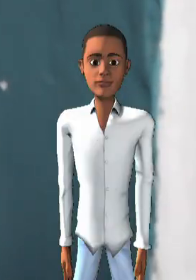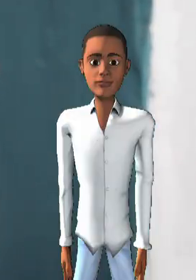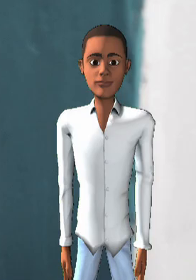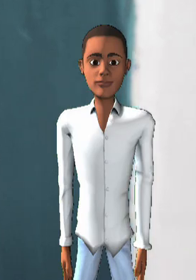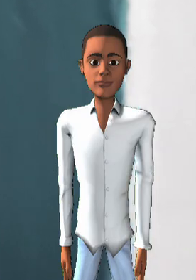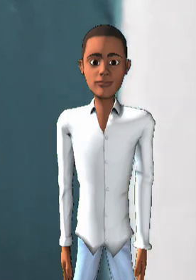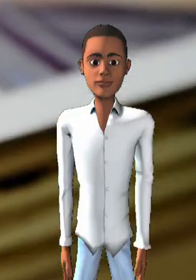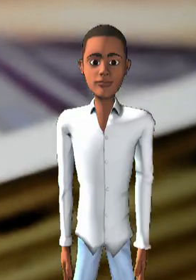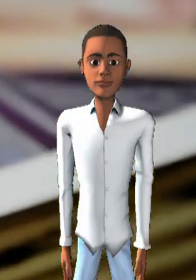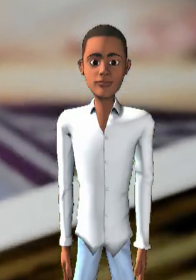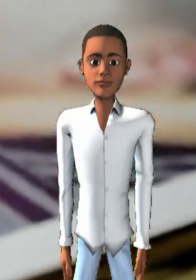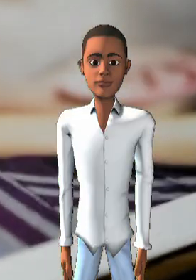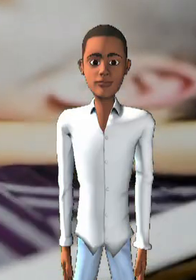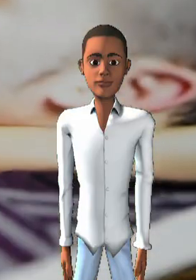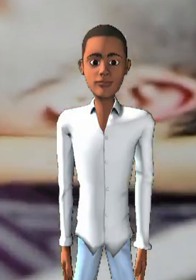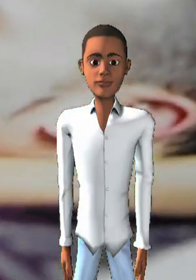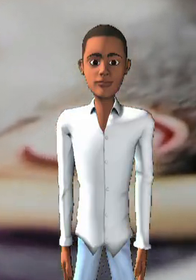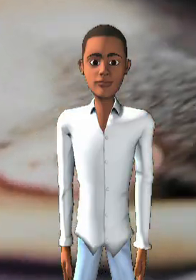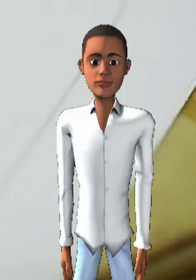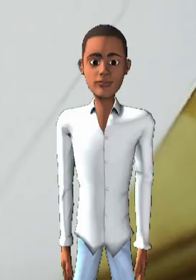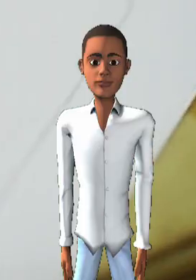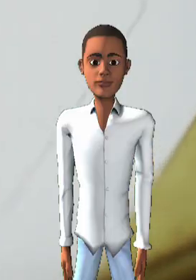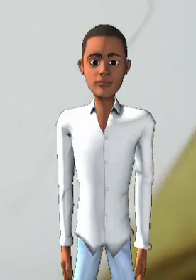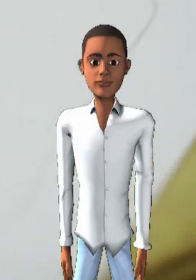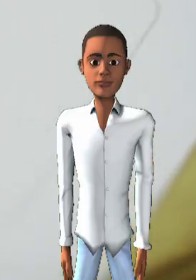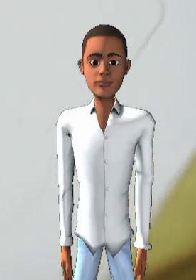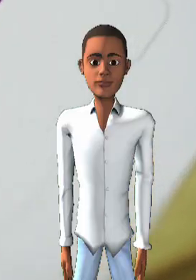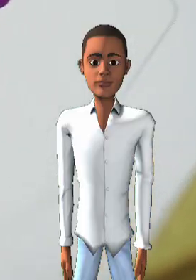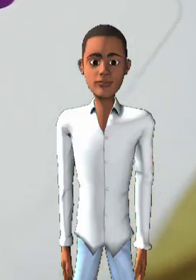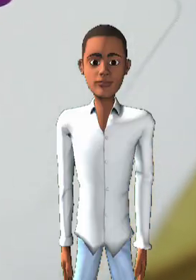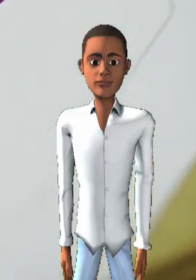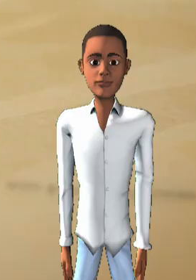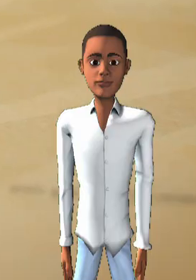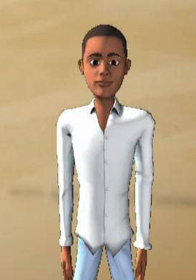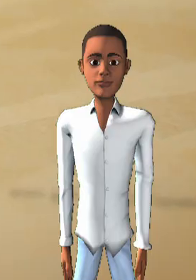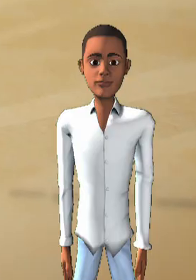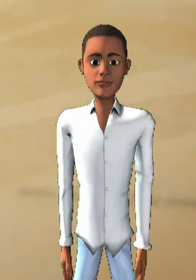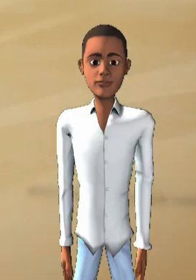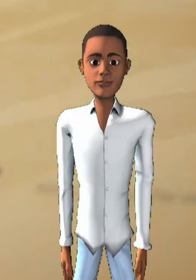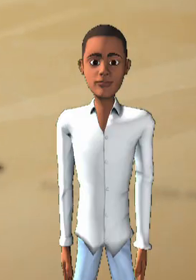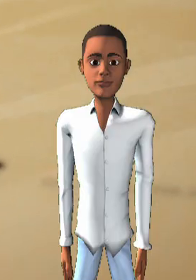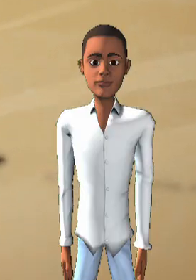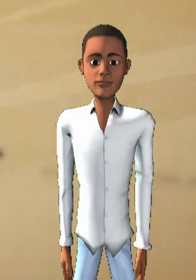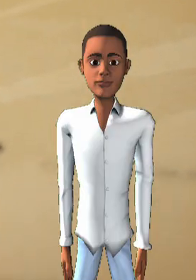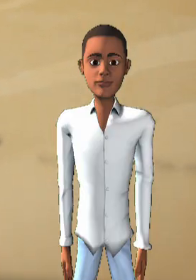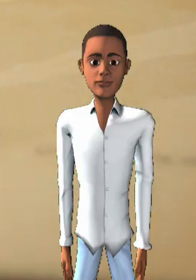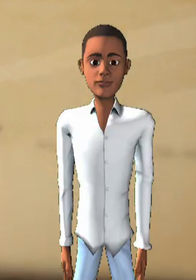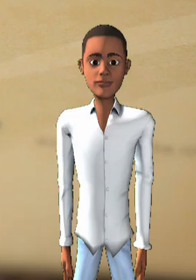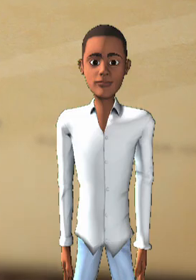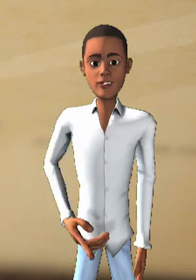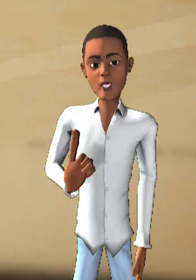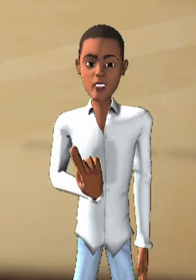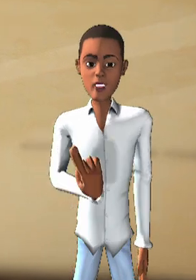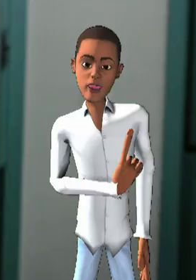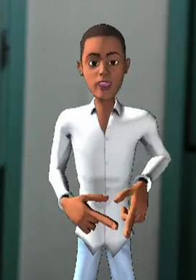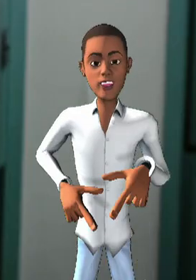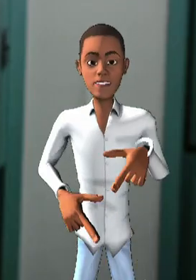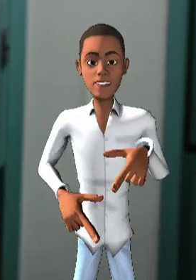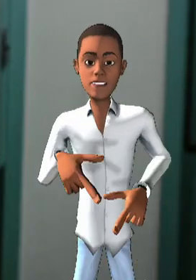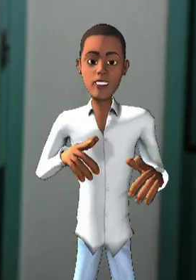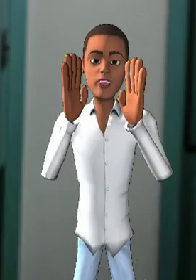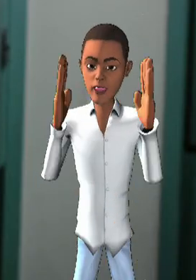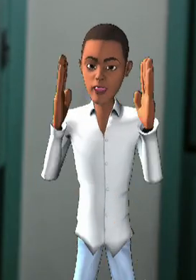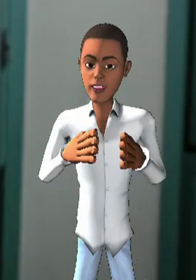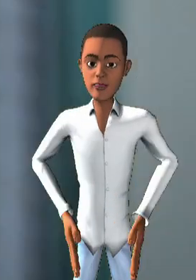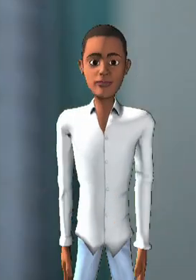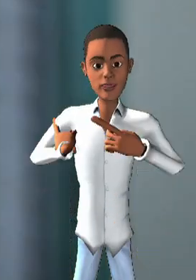porta. No fundo azul, Promundo em letras em alto relevo. Fotografia de criança abraçando o homem. Panfletos. A gente tem trabalhado